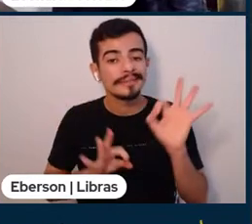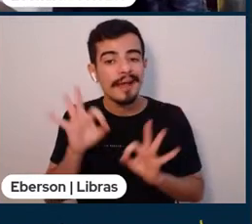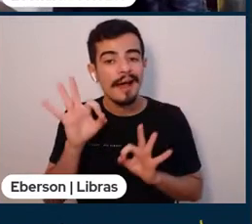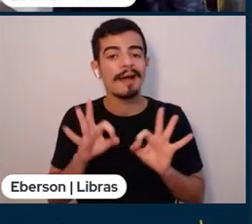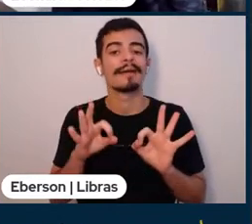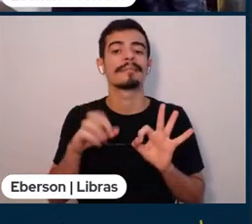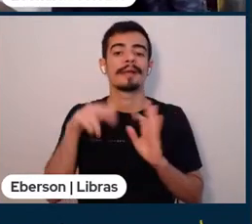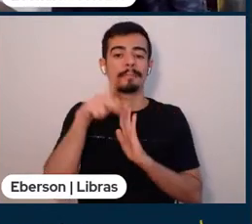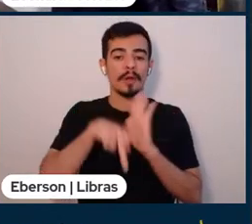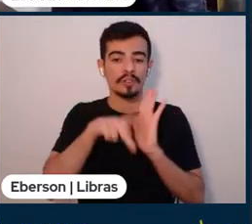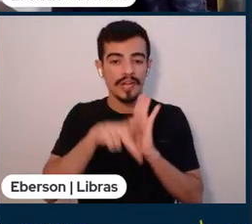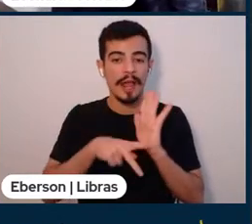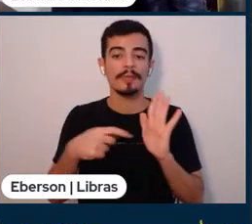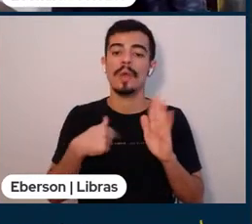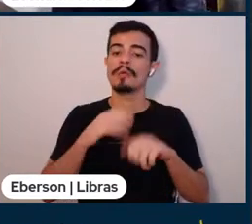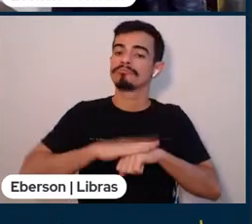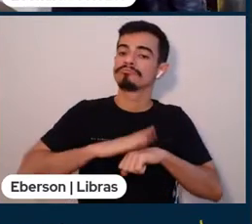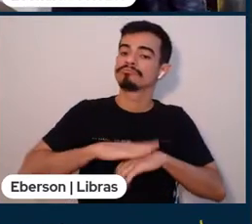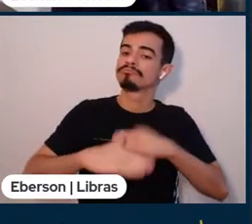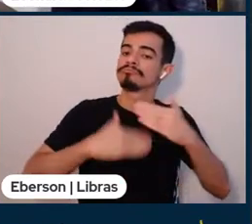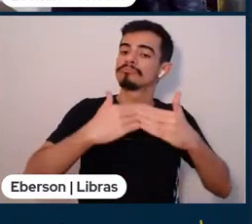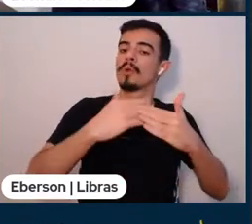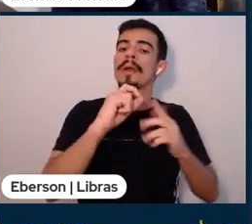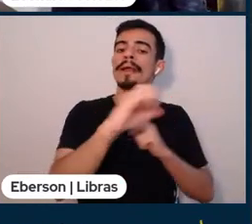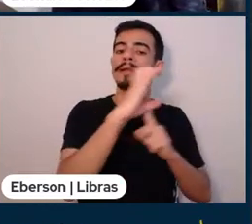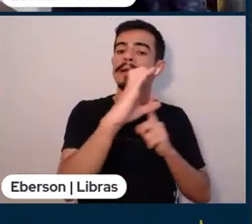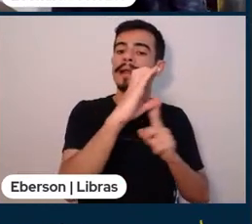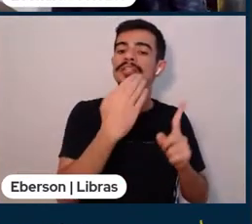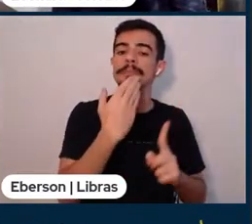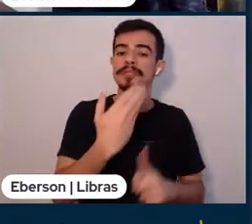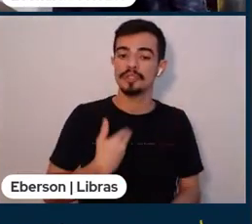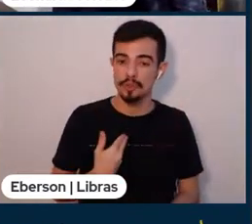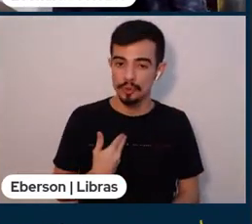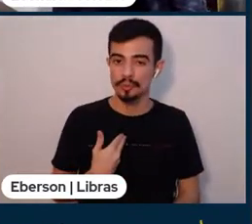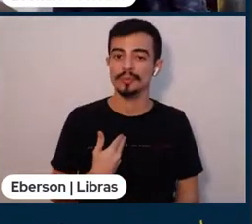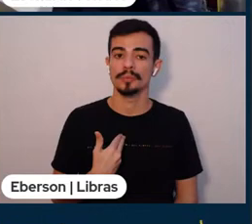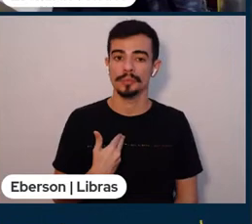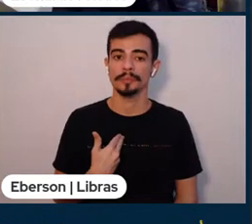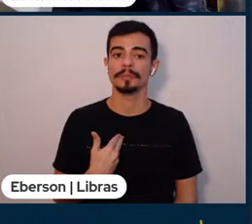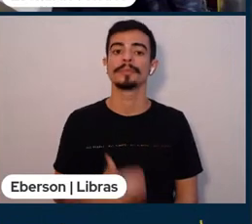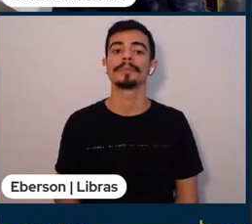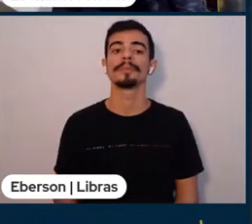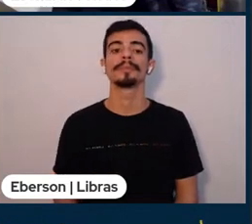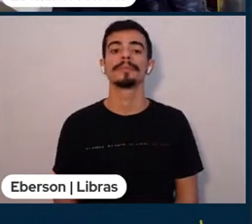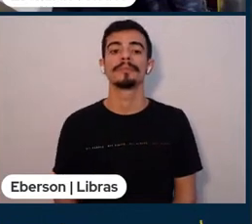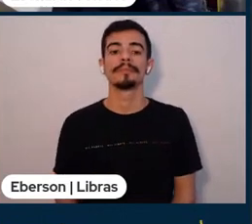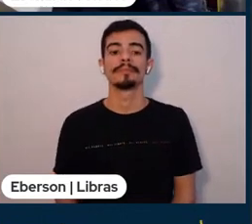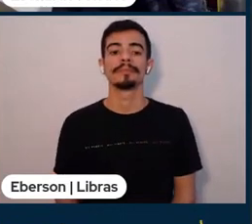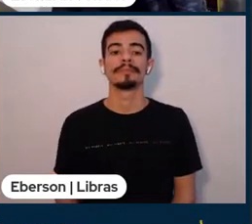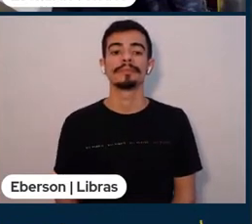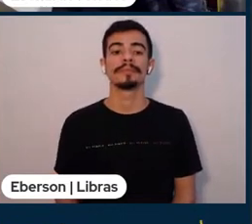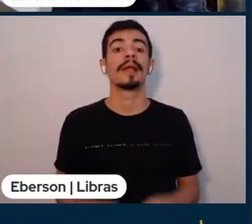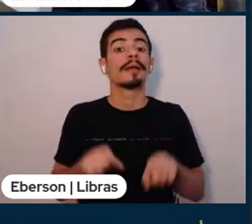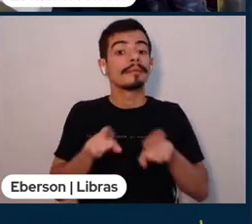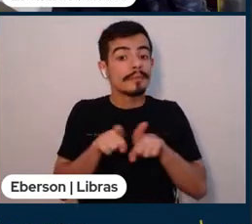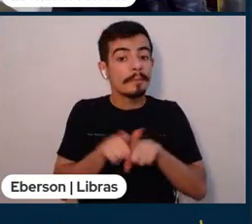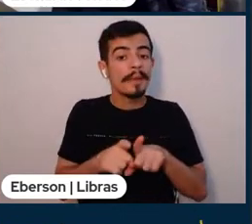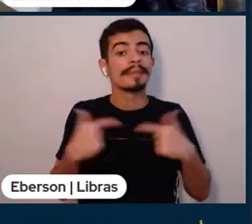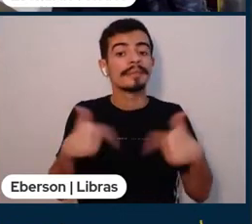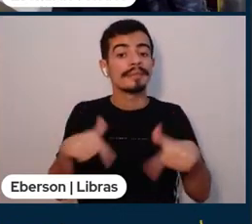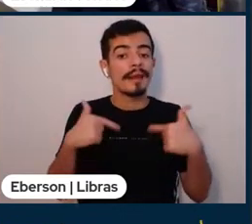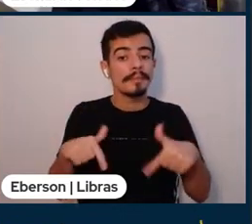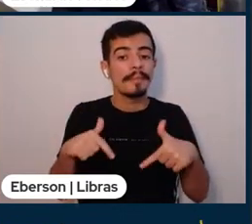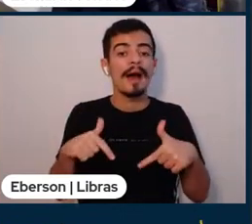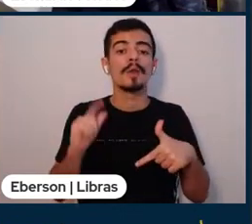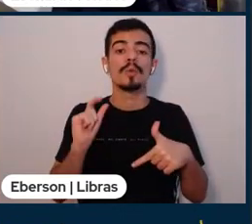de desenvolver o que o cliente está pedindo, de desenvolver o fluxo. E depois trabalho com os devs para